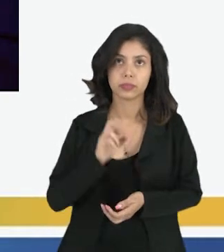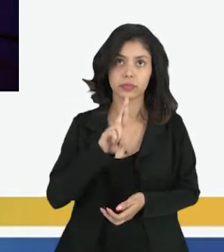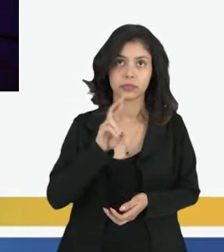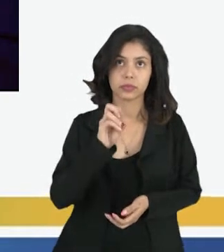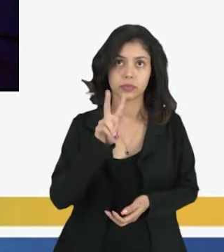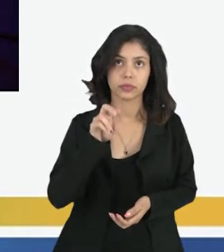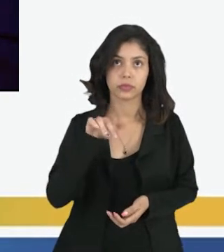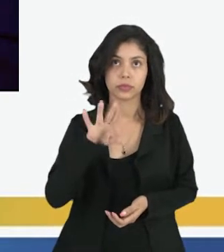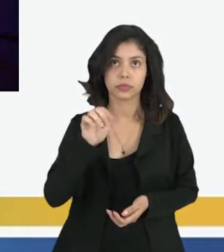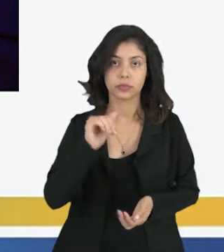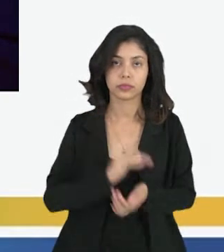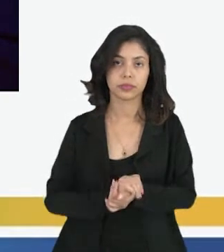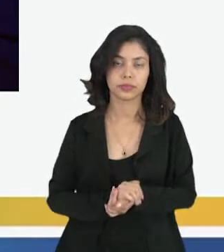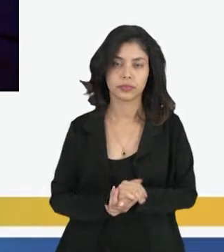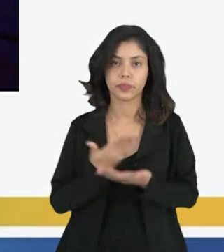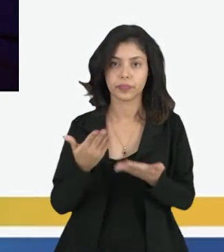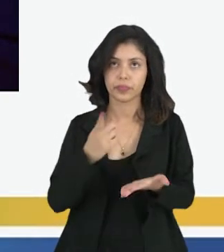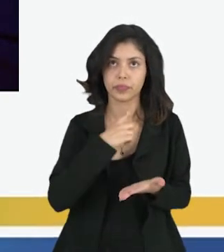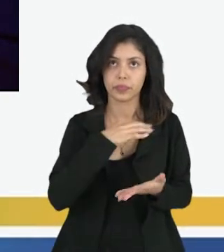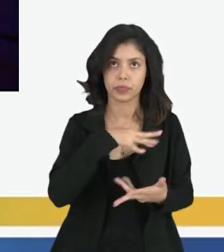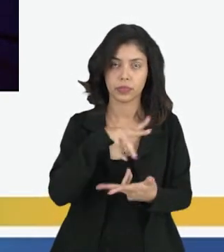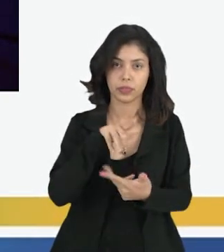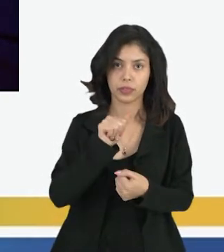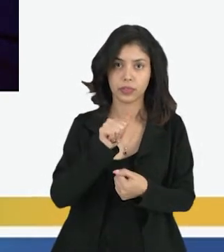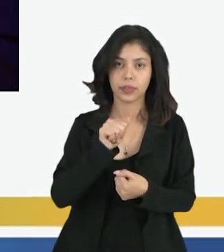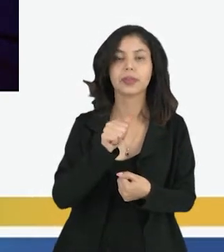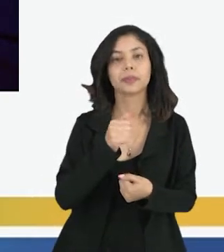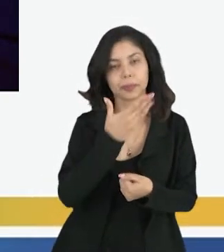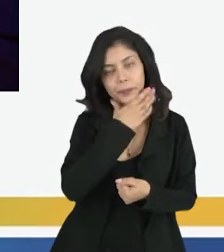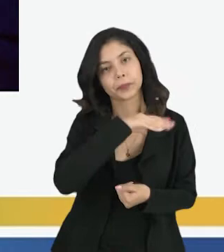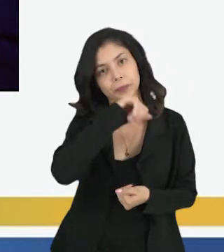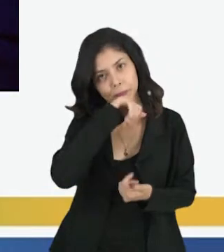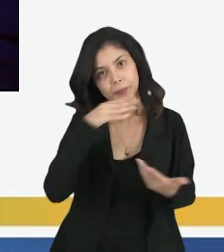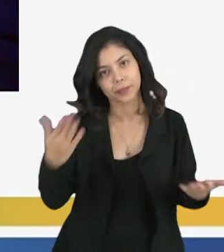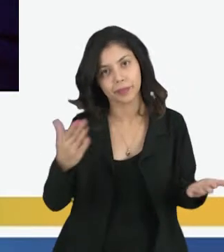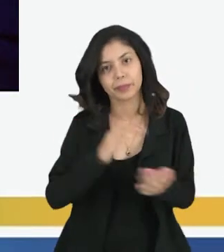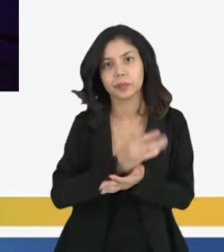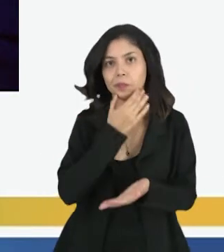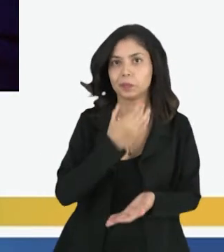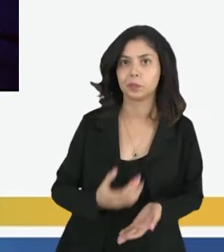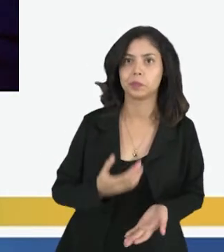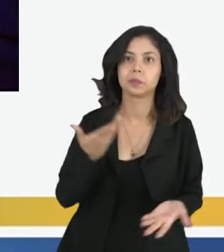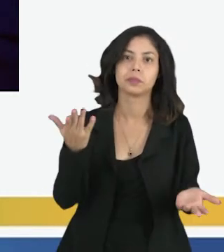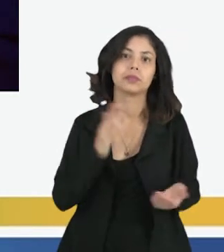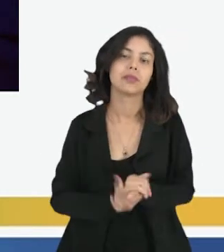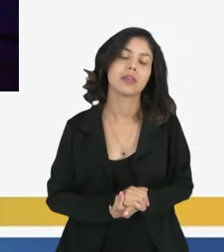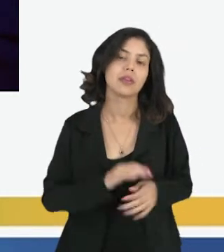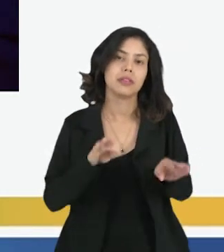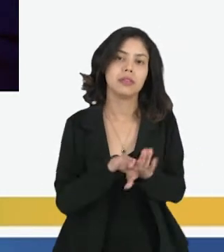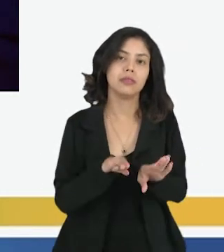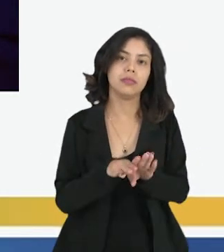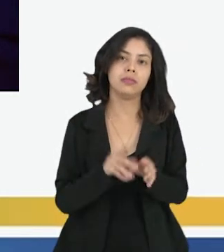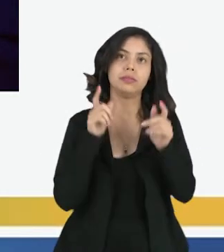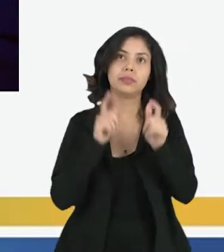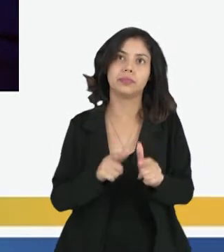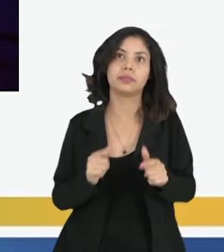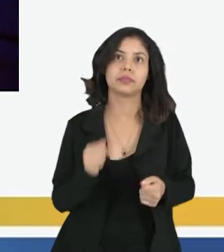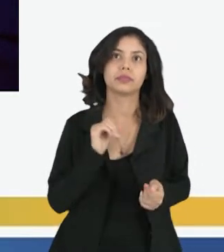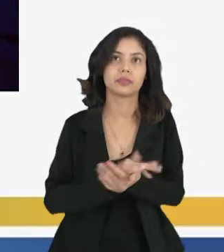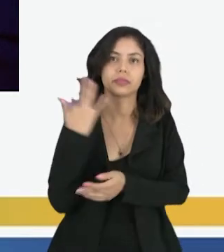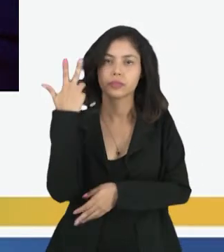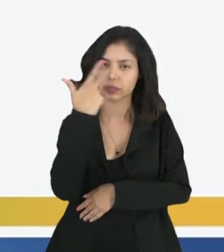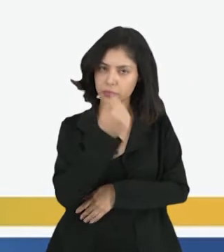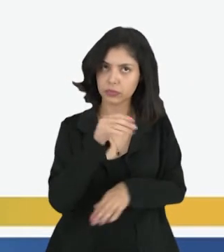Rovaniemi, na Finlândia, terra do Papai Noel. Então, um dia, se você quiser pesquisar sobre esse lugar, mas é um lugar